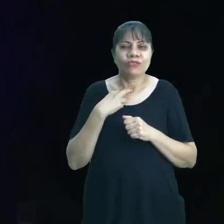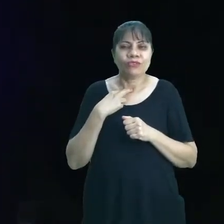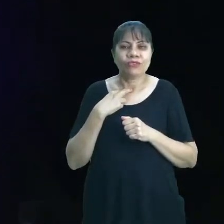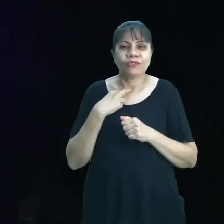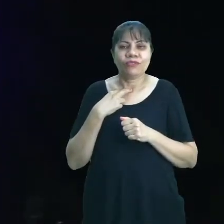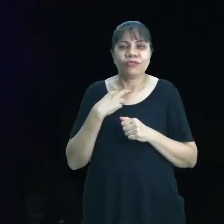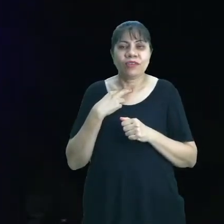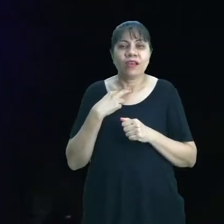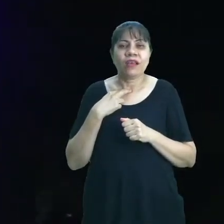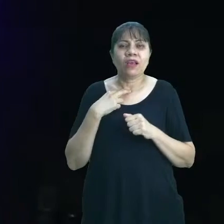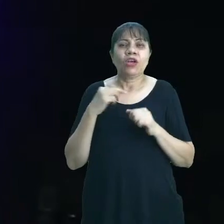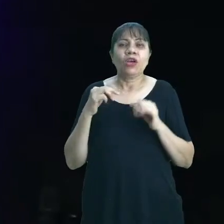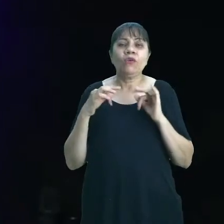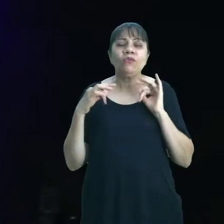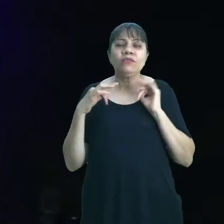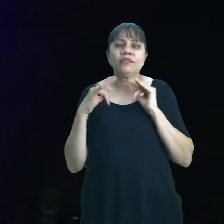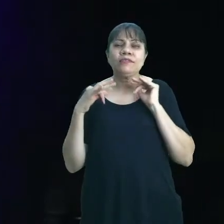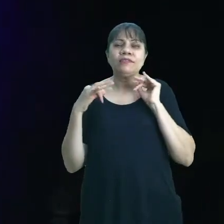para você,